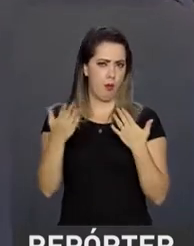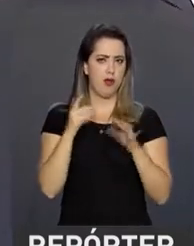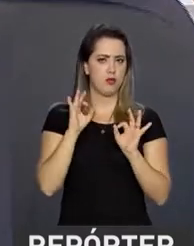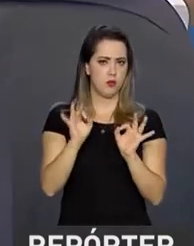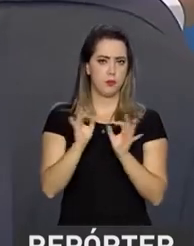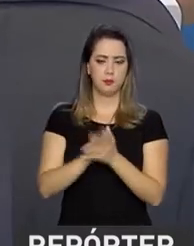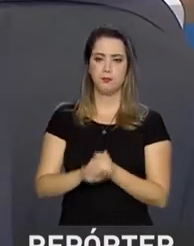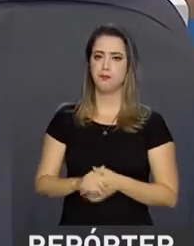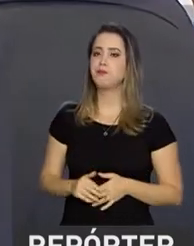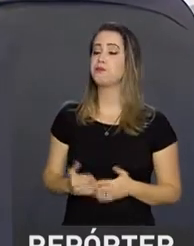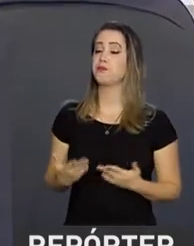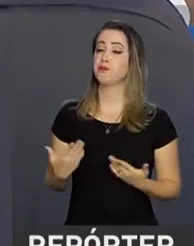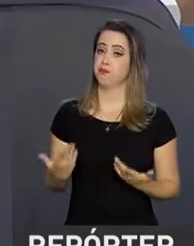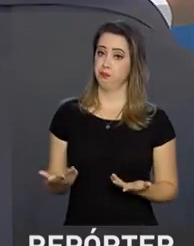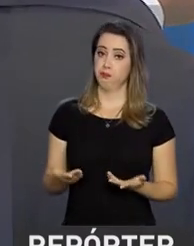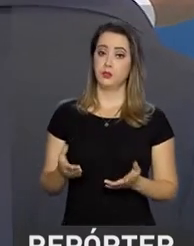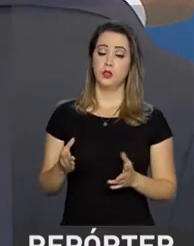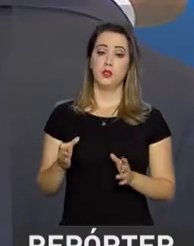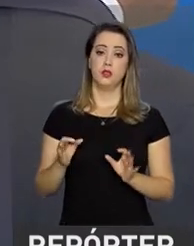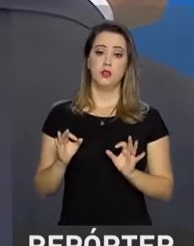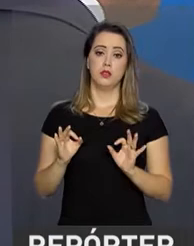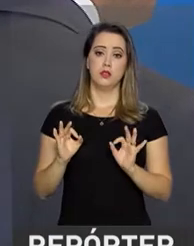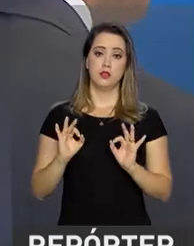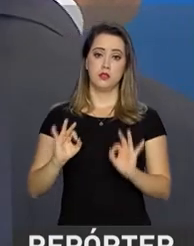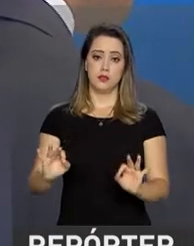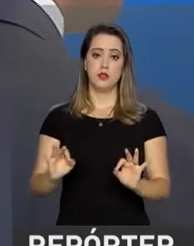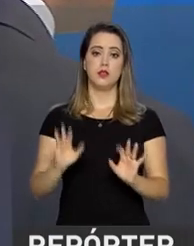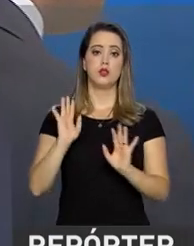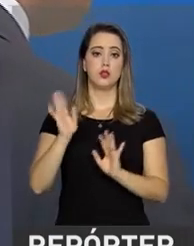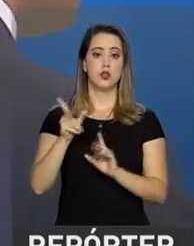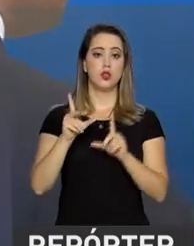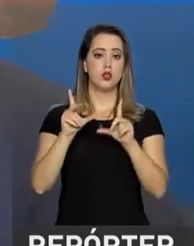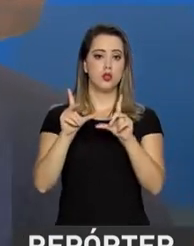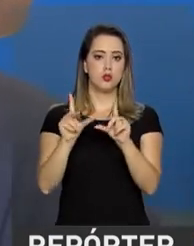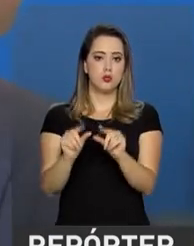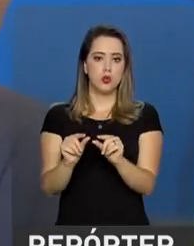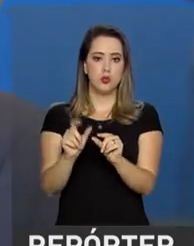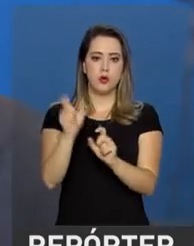Sim. Quer dizer, diminuiu a evasão,